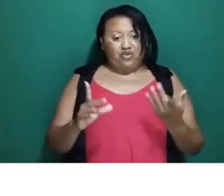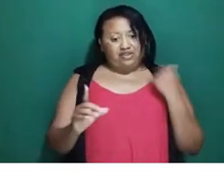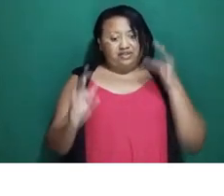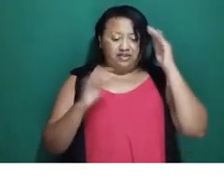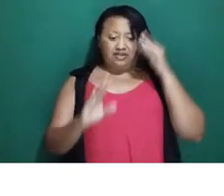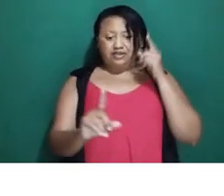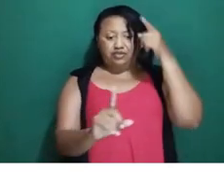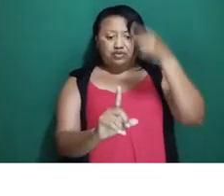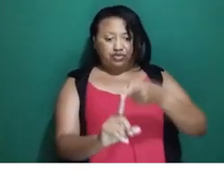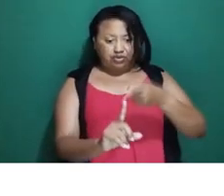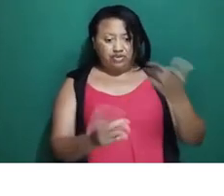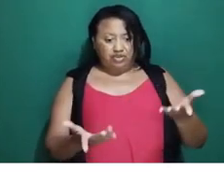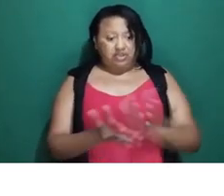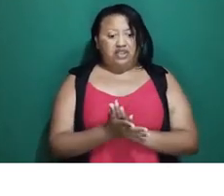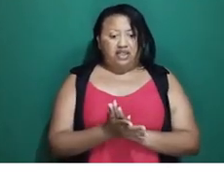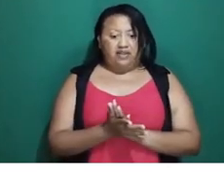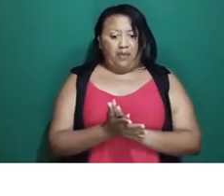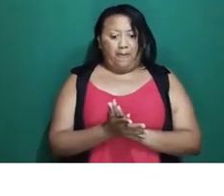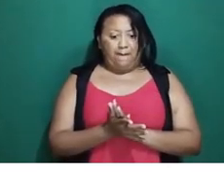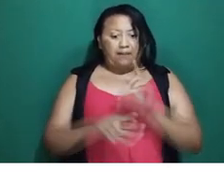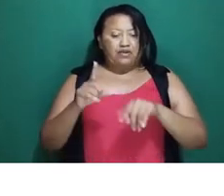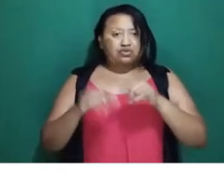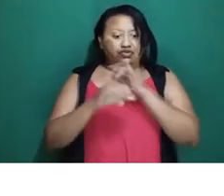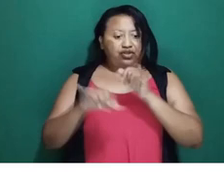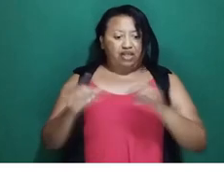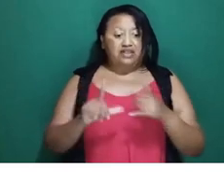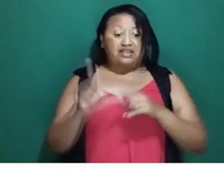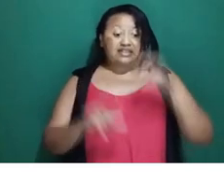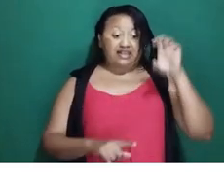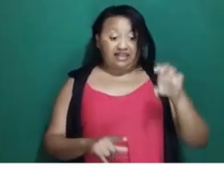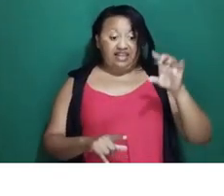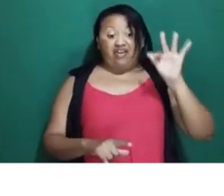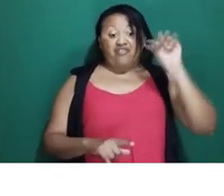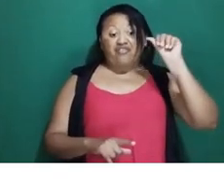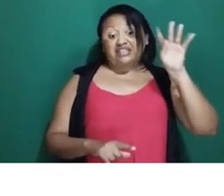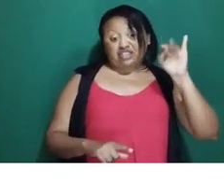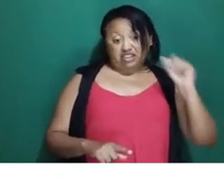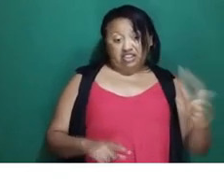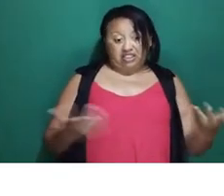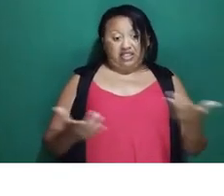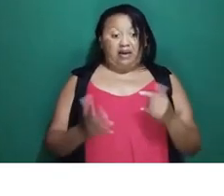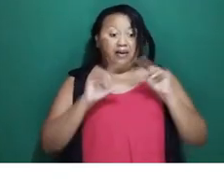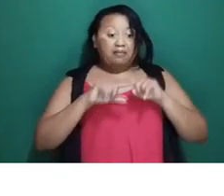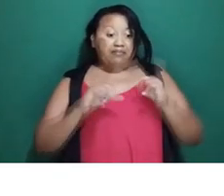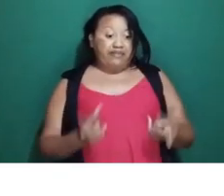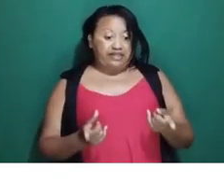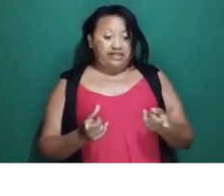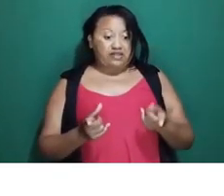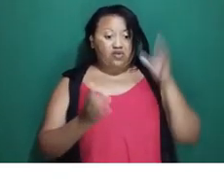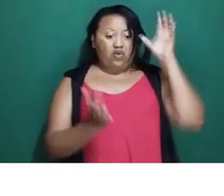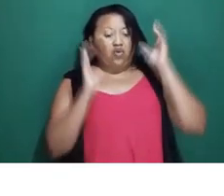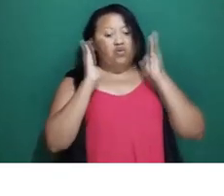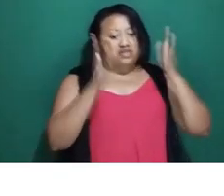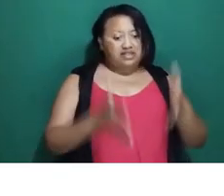letra e fática pois se concentra no canal sendo usada como espécie de testes de eficácia do veículo de